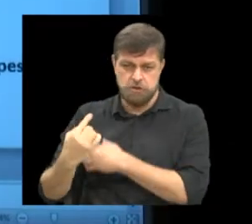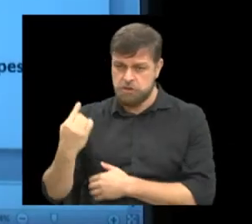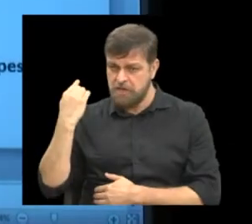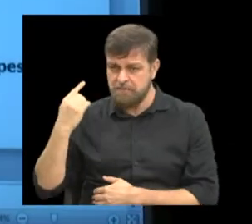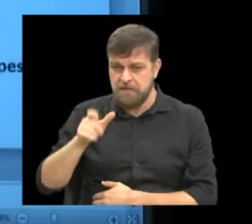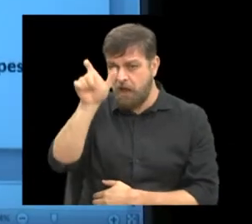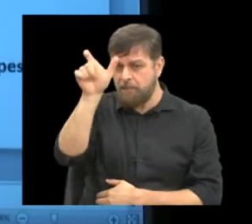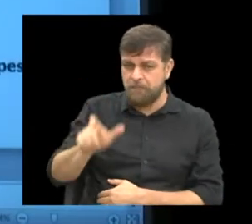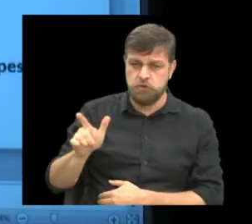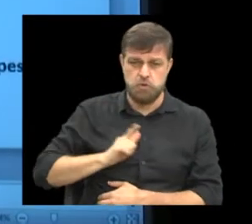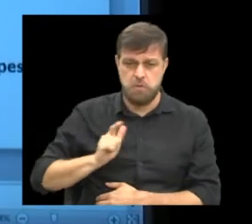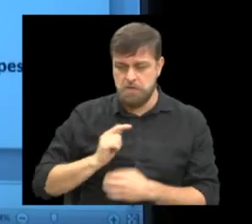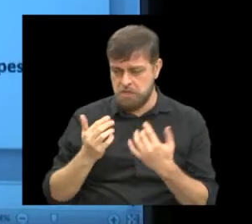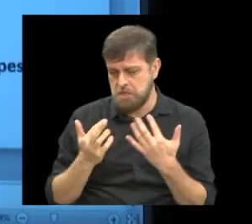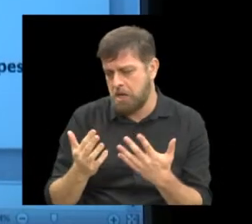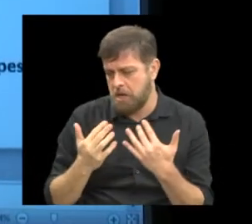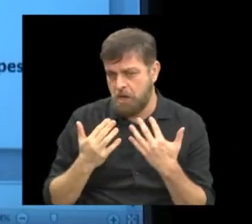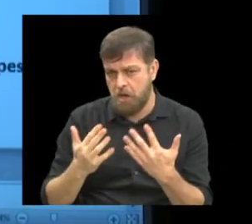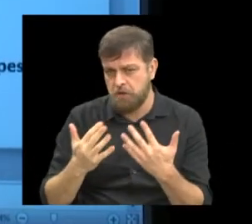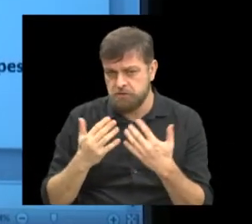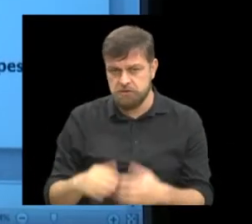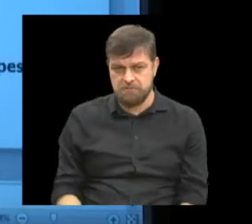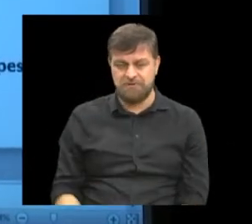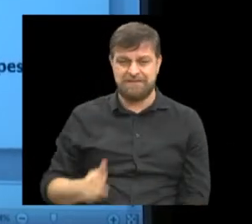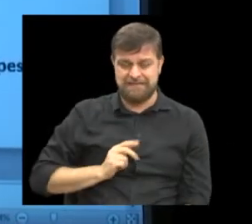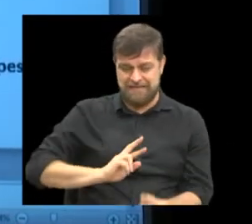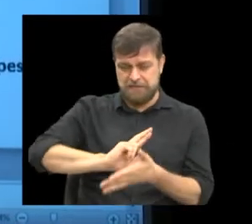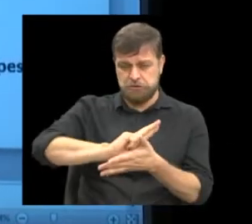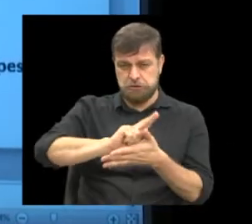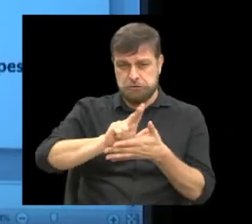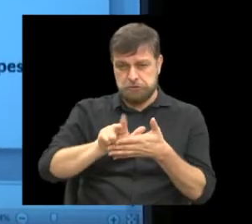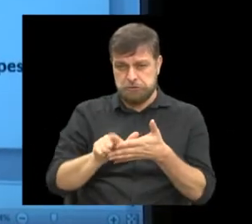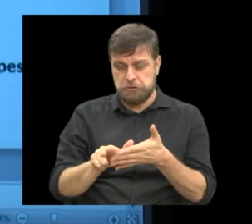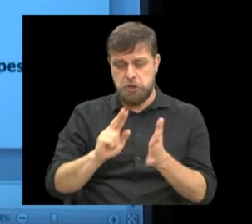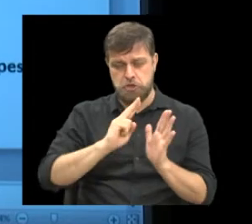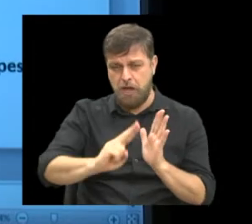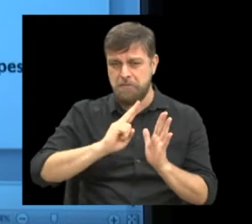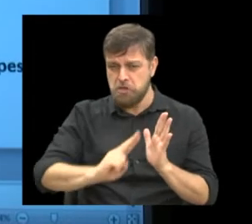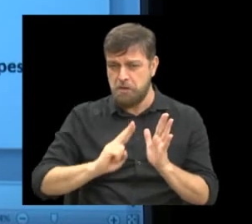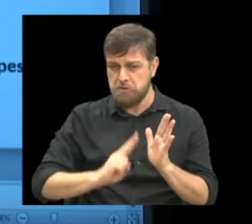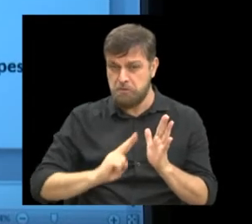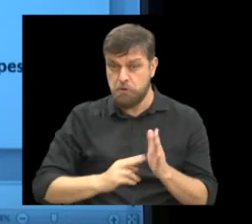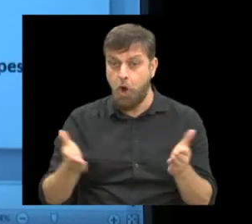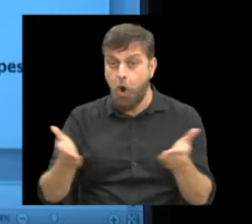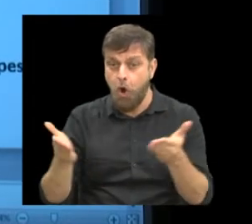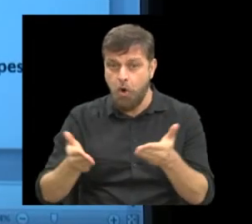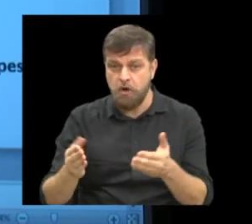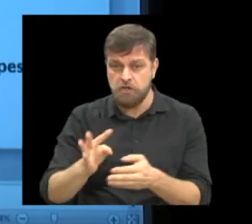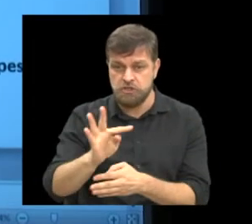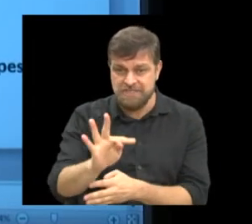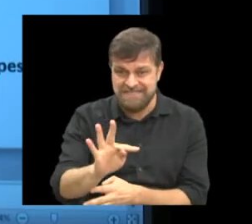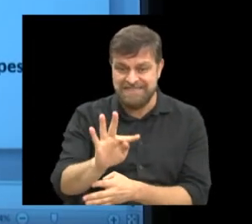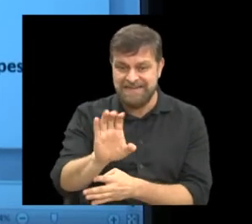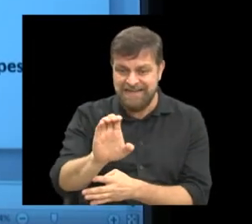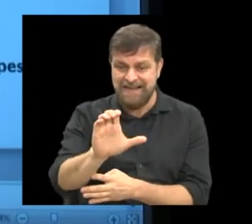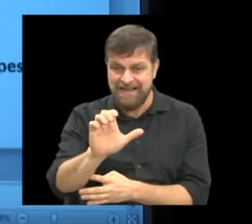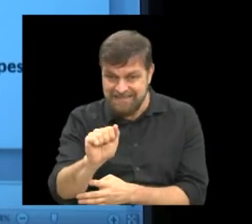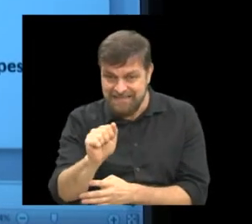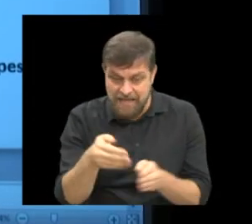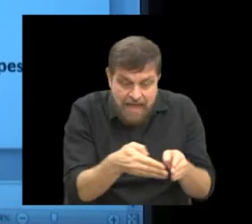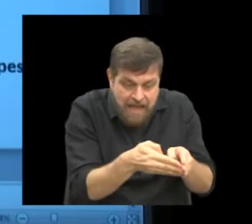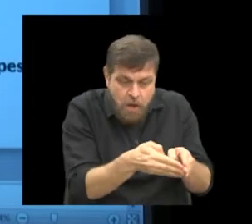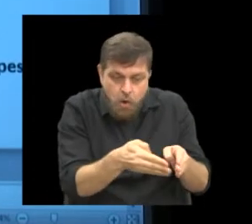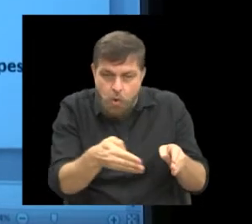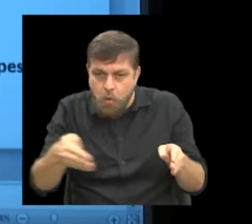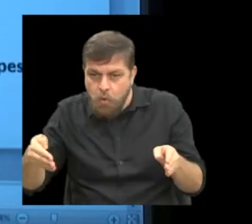da pessoa que tem um autismo, ou o TID, que é o transtorno invasivo de desenvolvimento, o transtorno global. Então, tudo